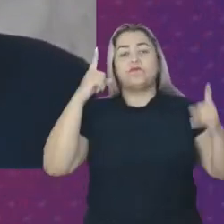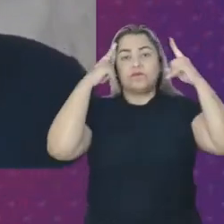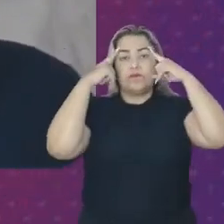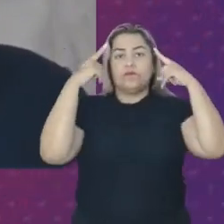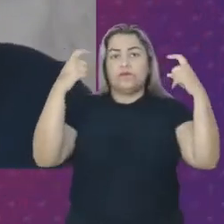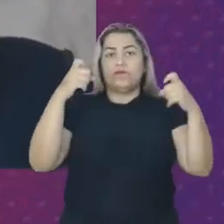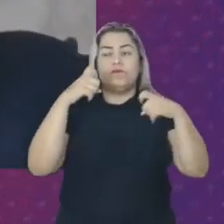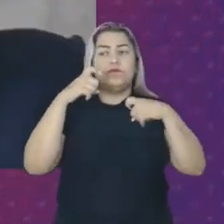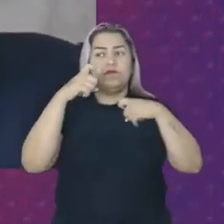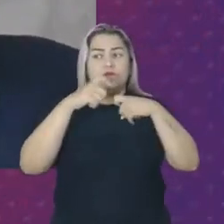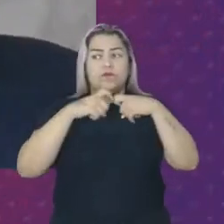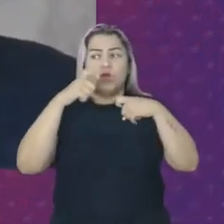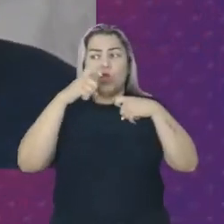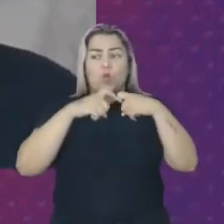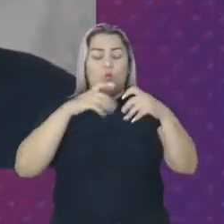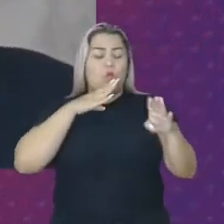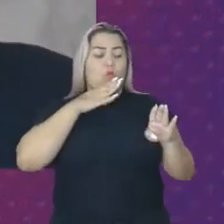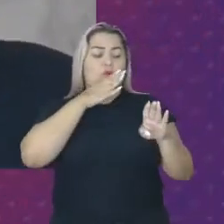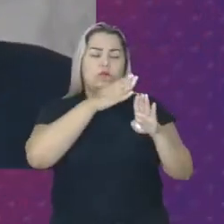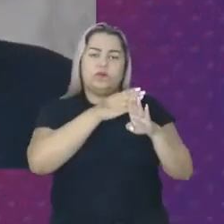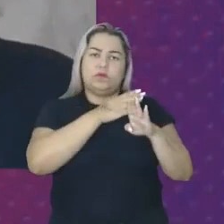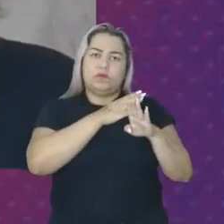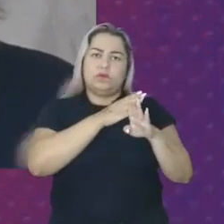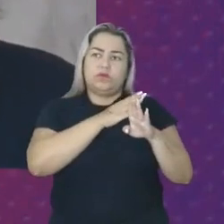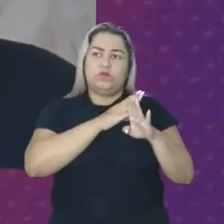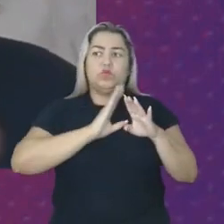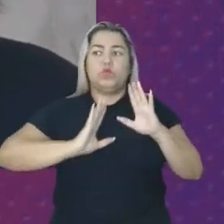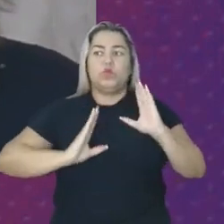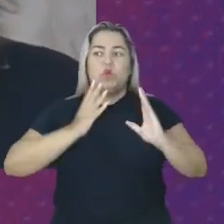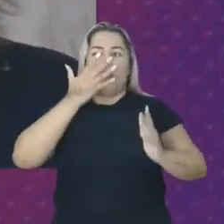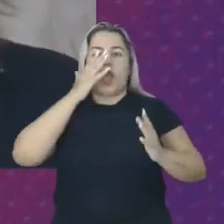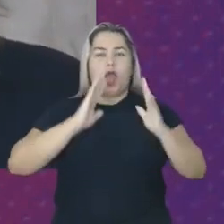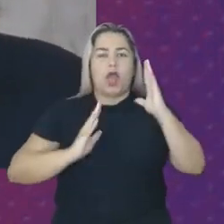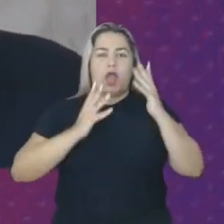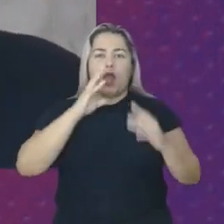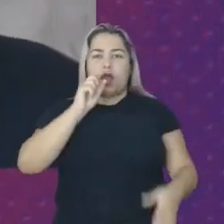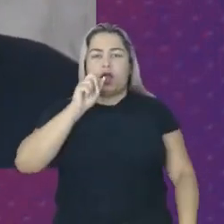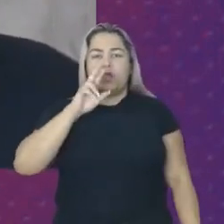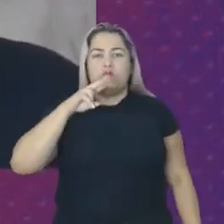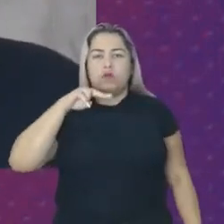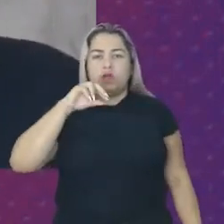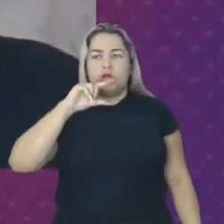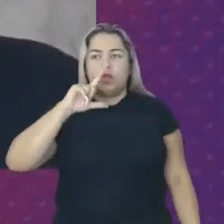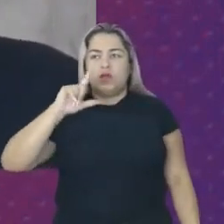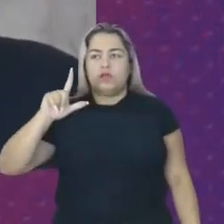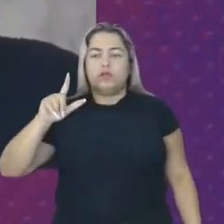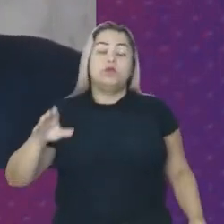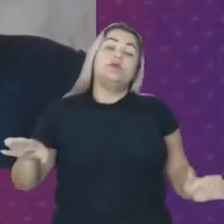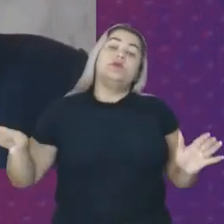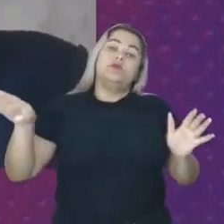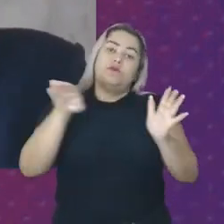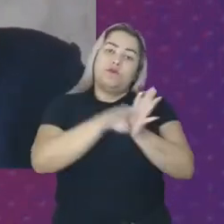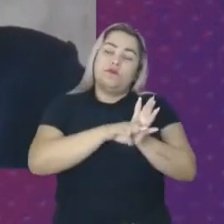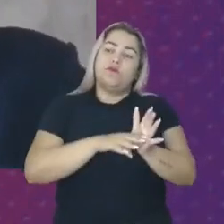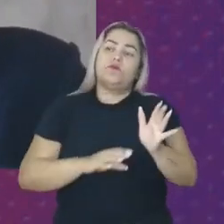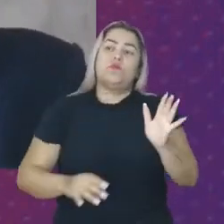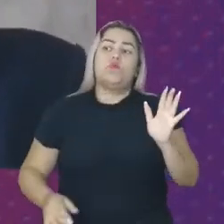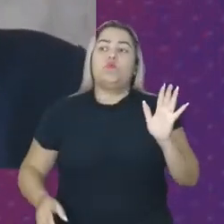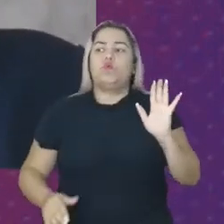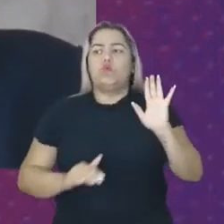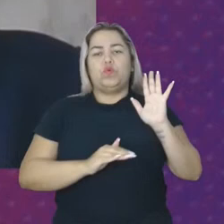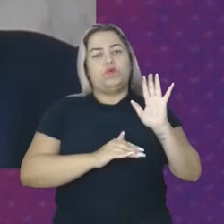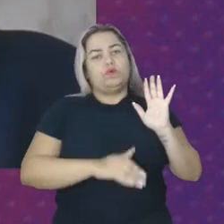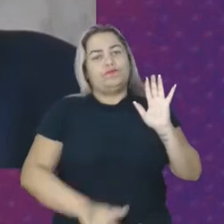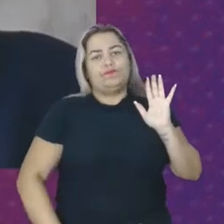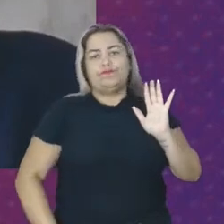violência sexual com foco no carnaval que estava chegando, onde os índices de